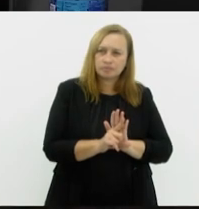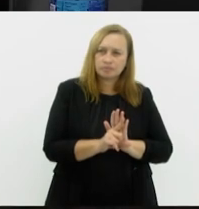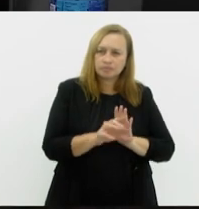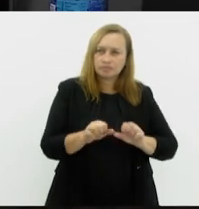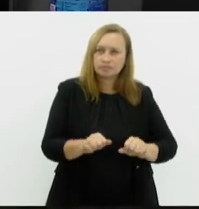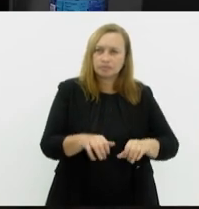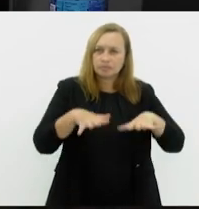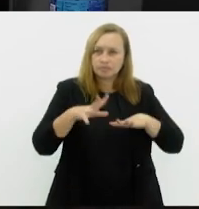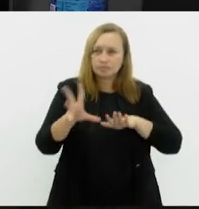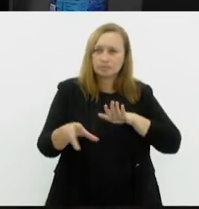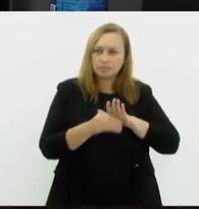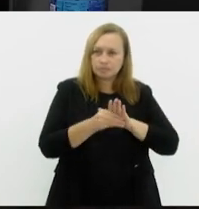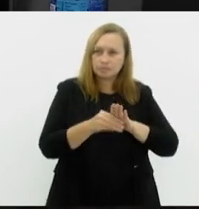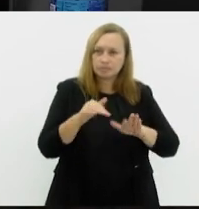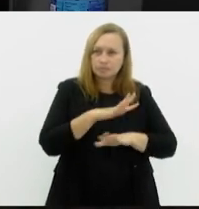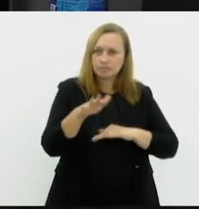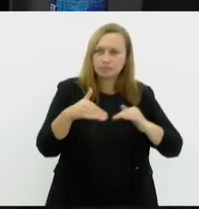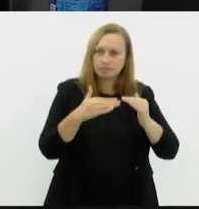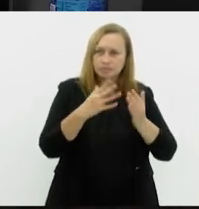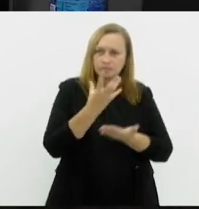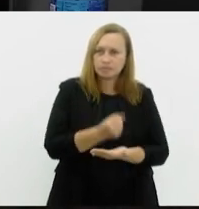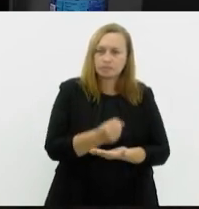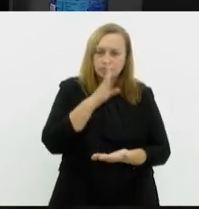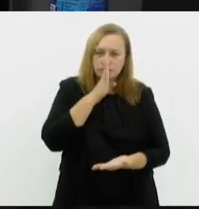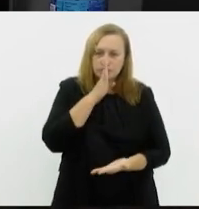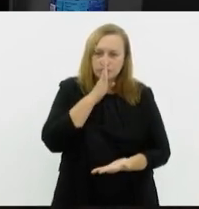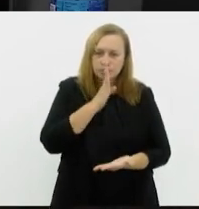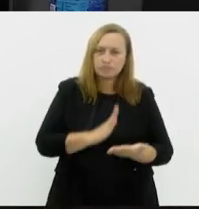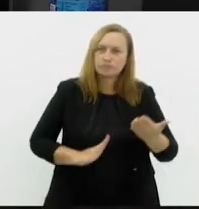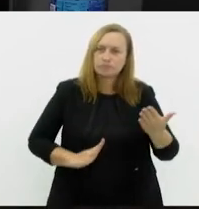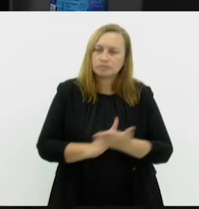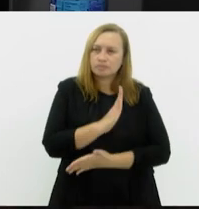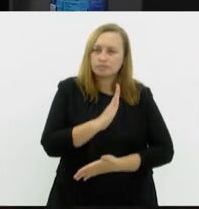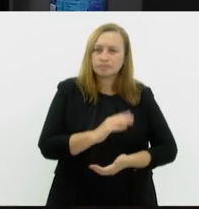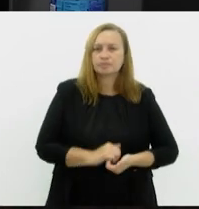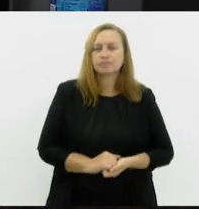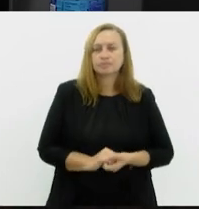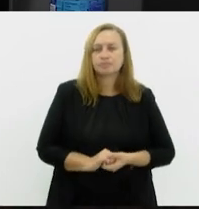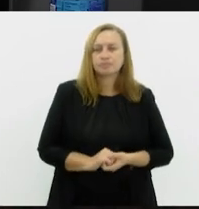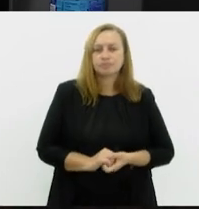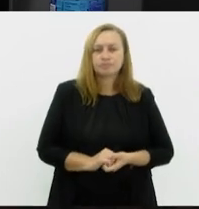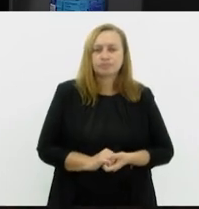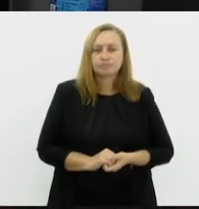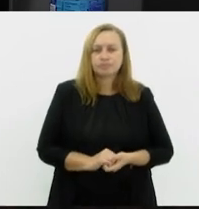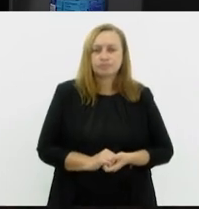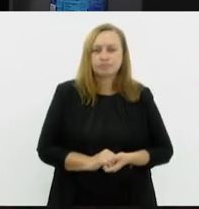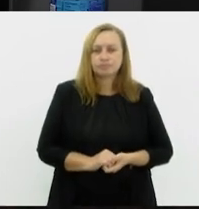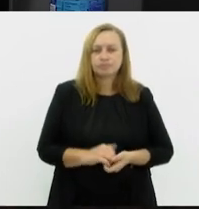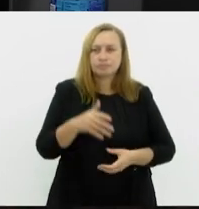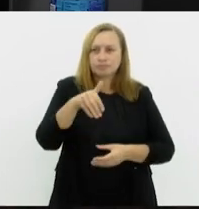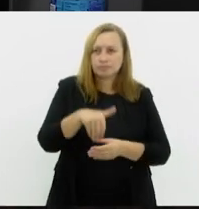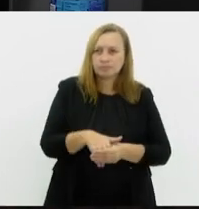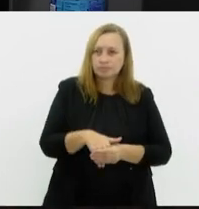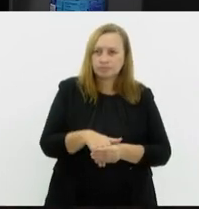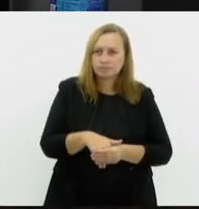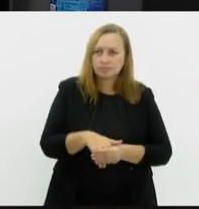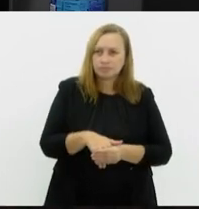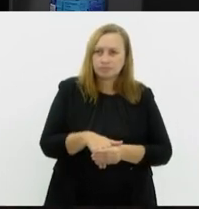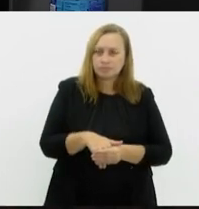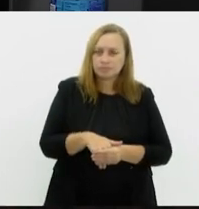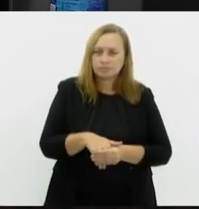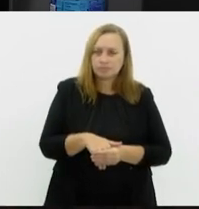de plenário. Senhores que aprovam, permaneçam como estão, aprovado. Em votação,